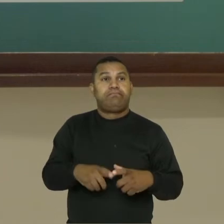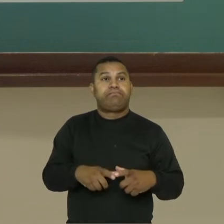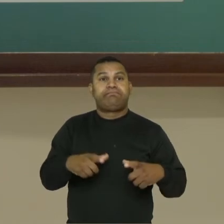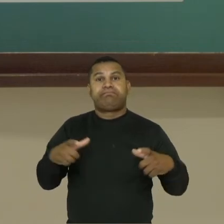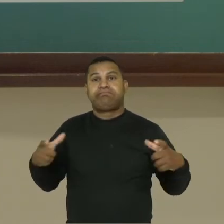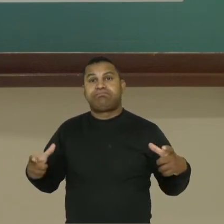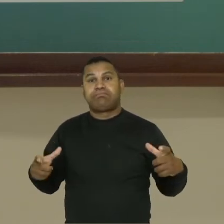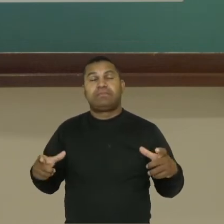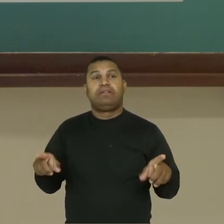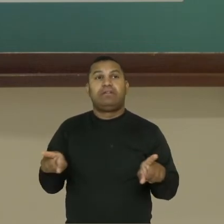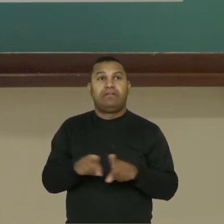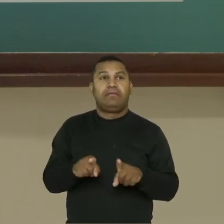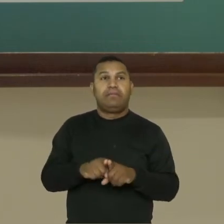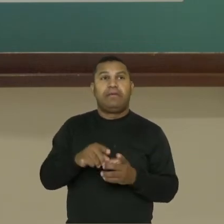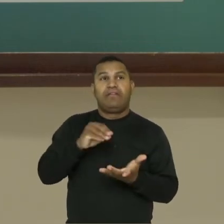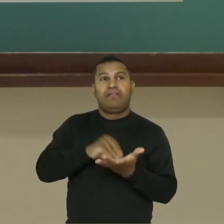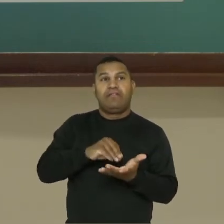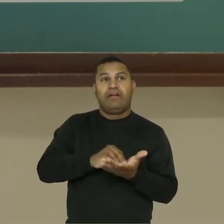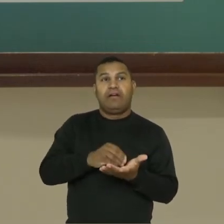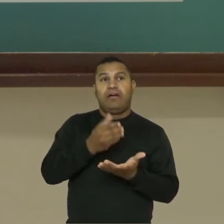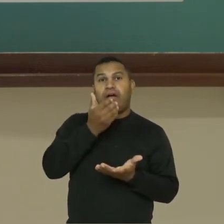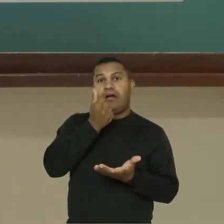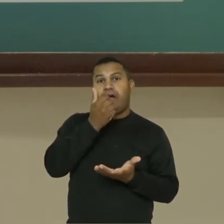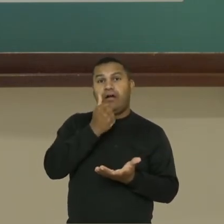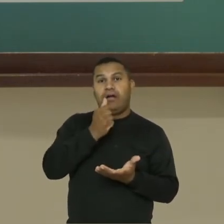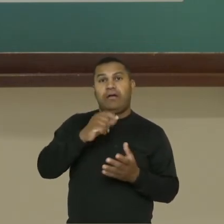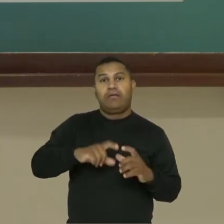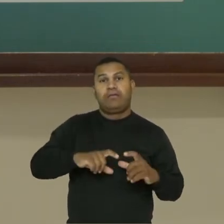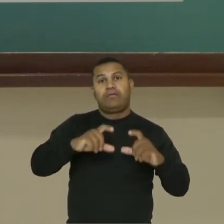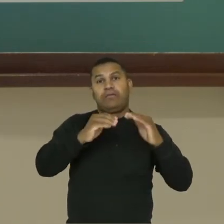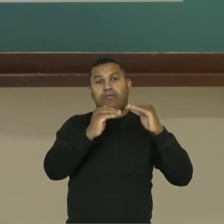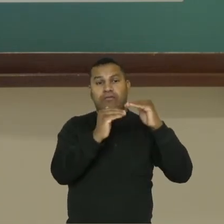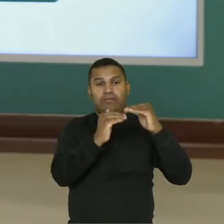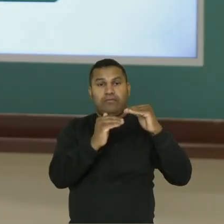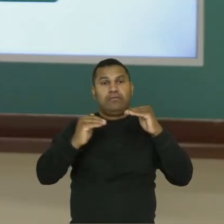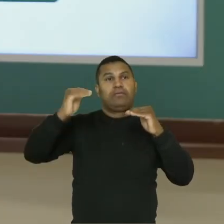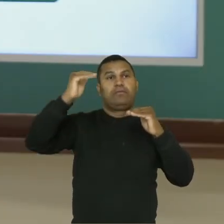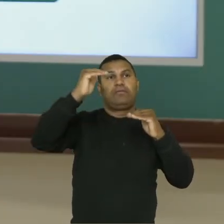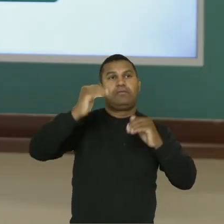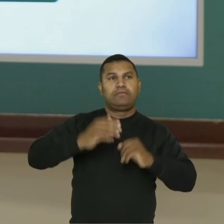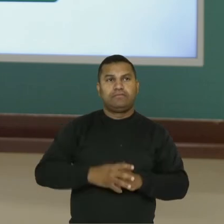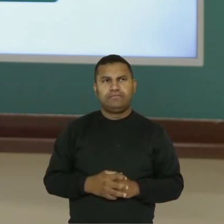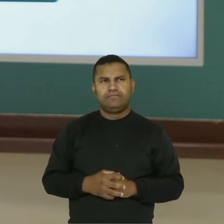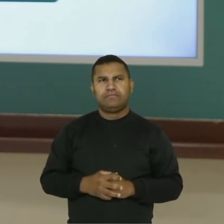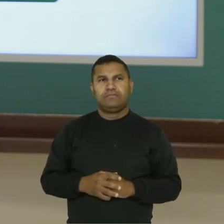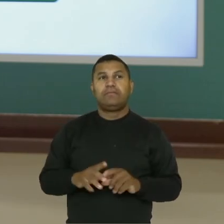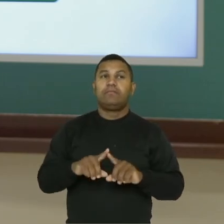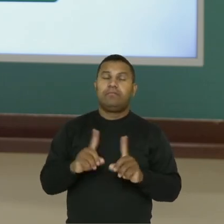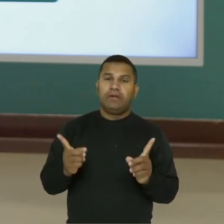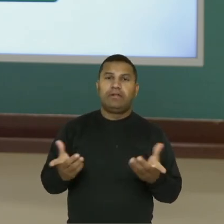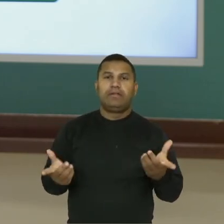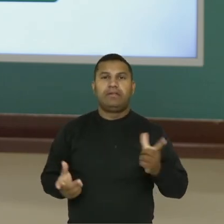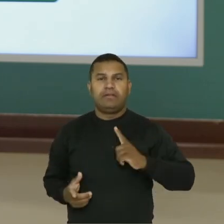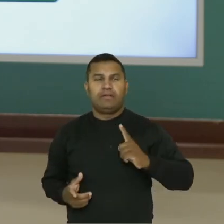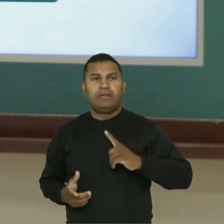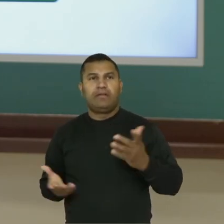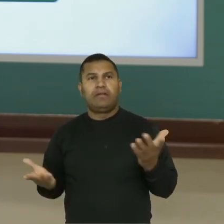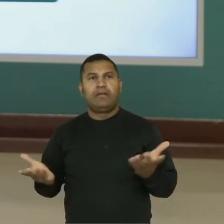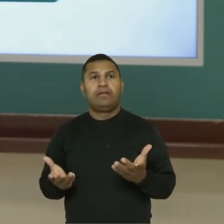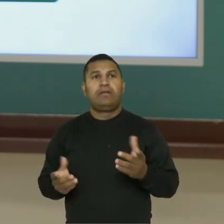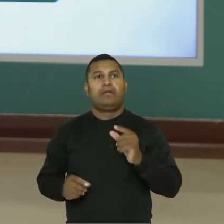para o nível trófico de cima ali. Mas na realidade o que acontece são teias alimentares, assim, de uma maneira geral,